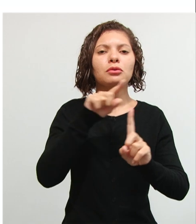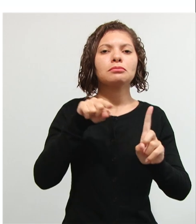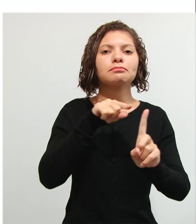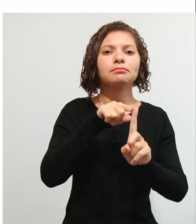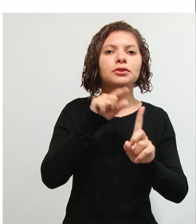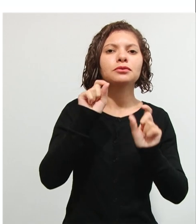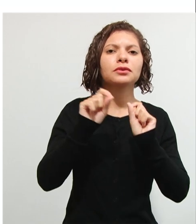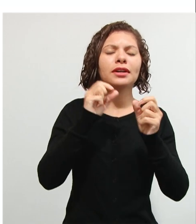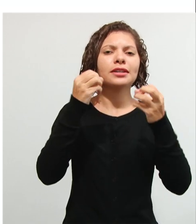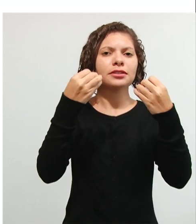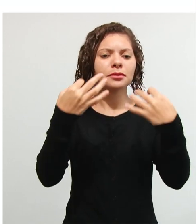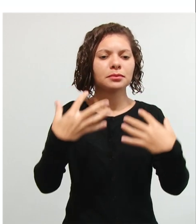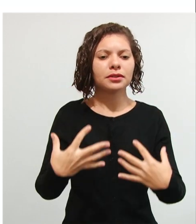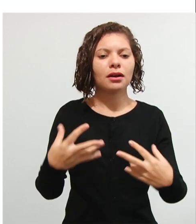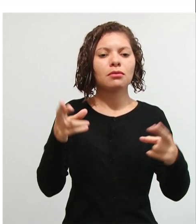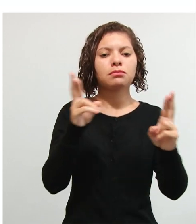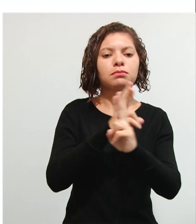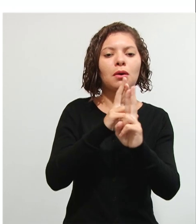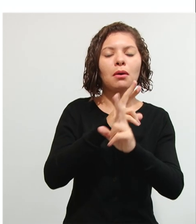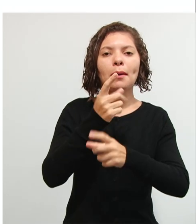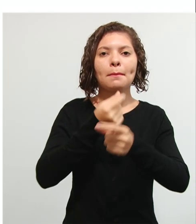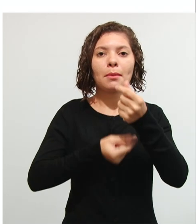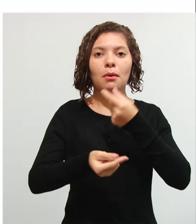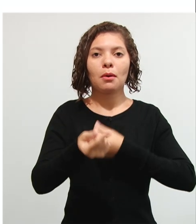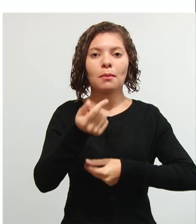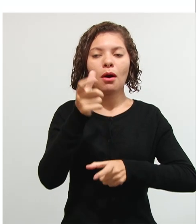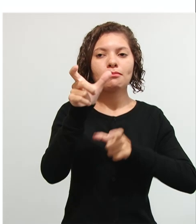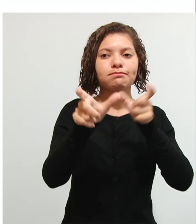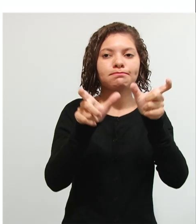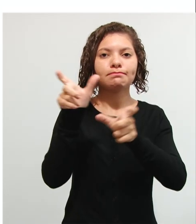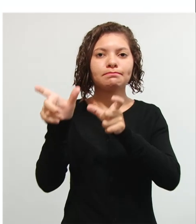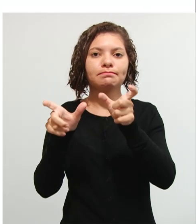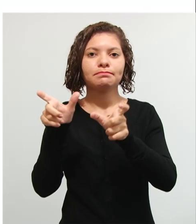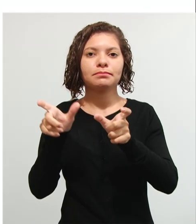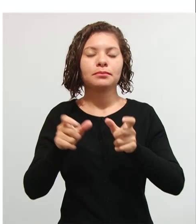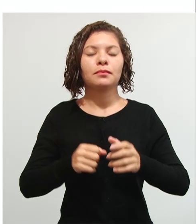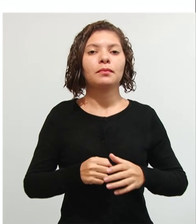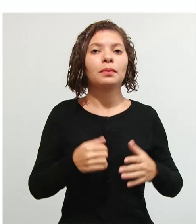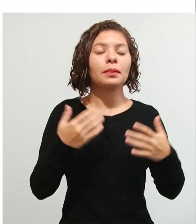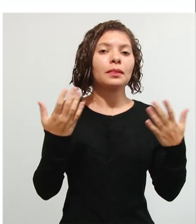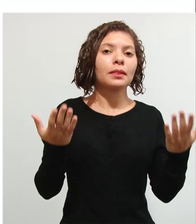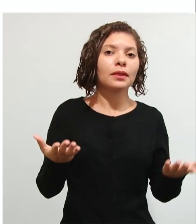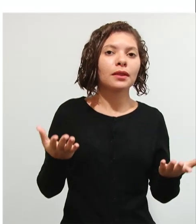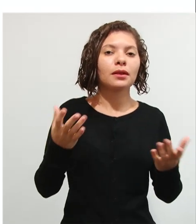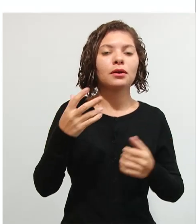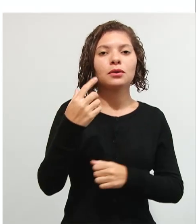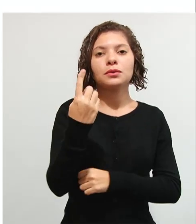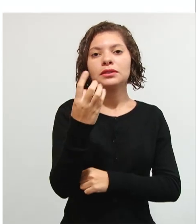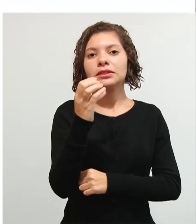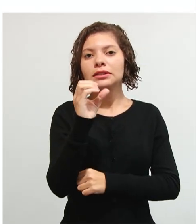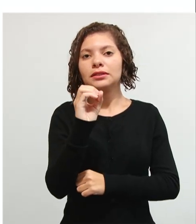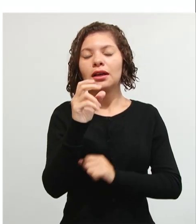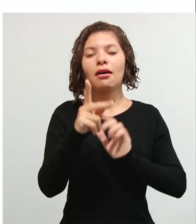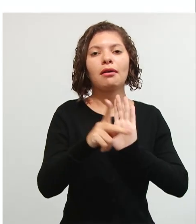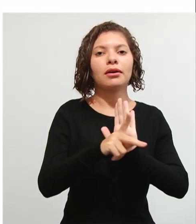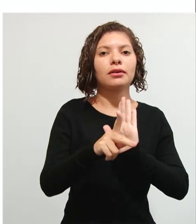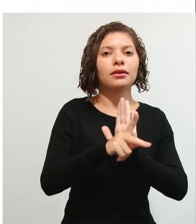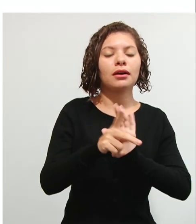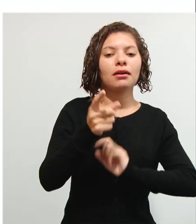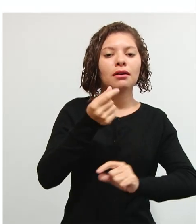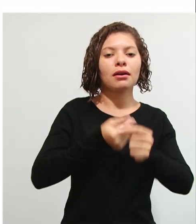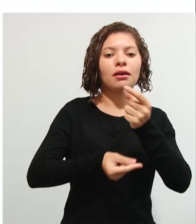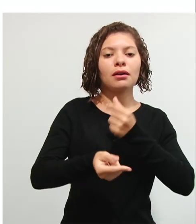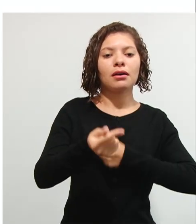esclarecer a relação econômica dos indivíduos. Então, como eu comentei, os 10 princípios de economia, do professor